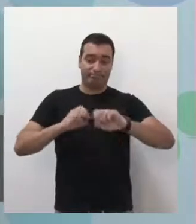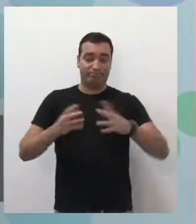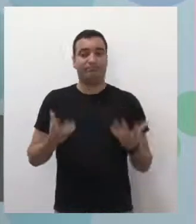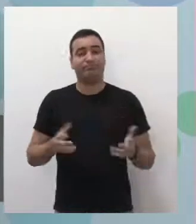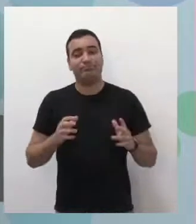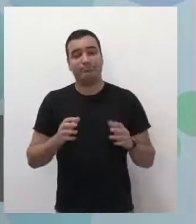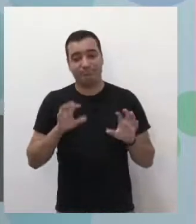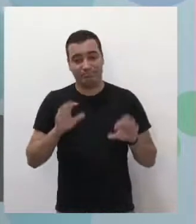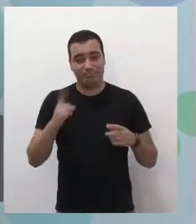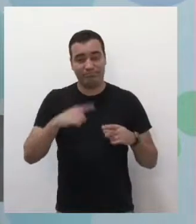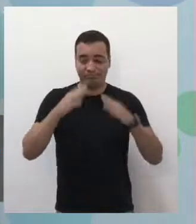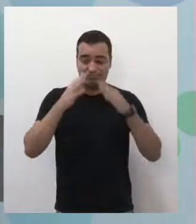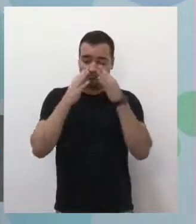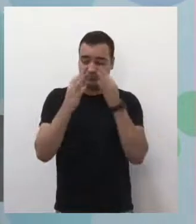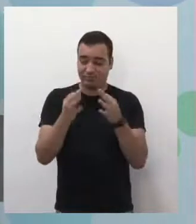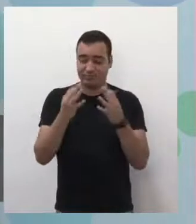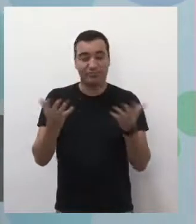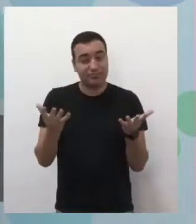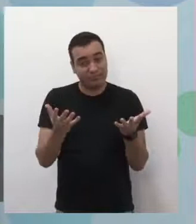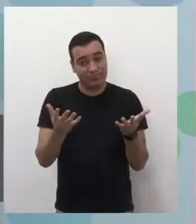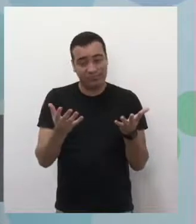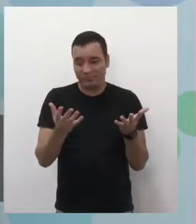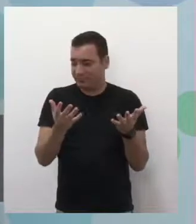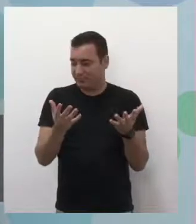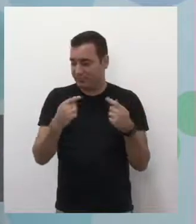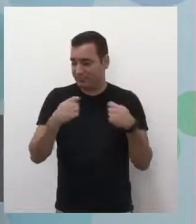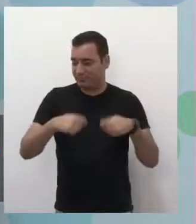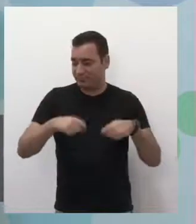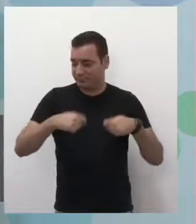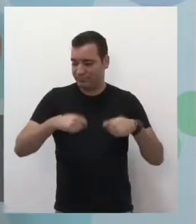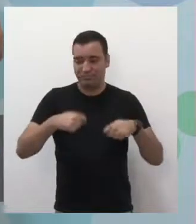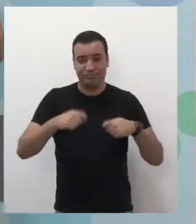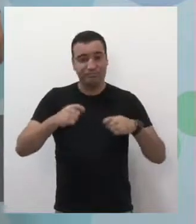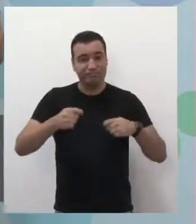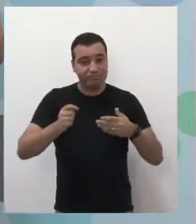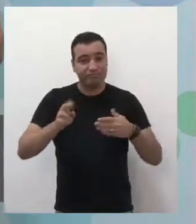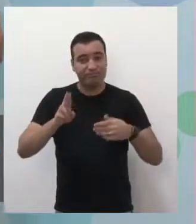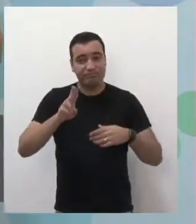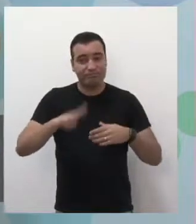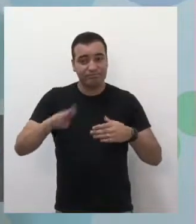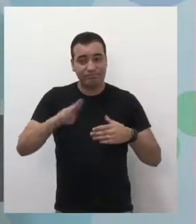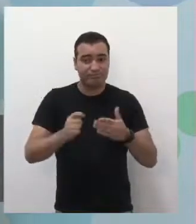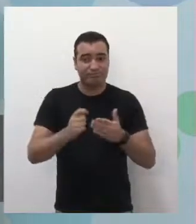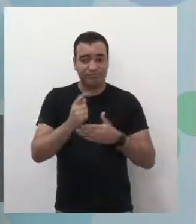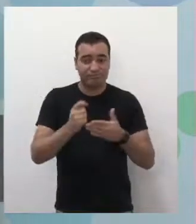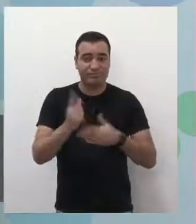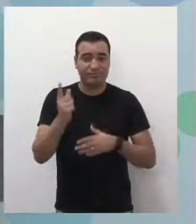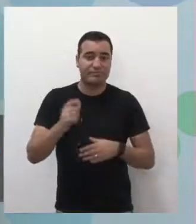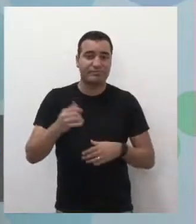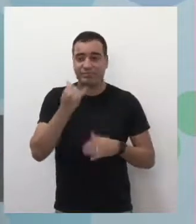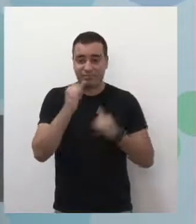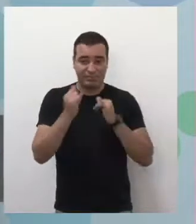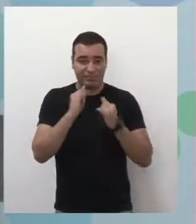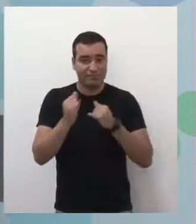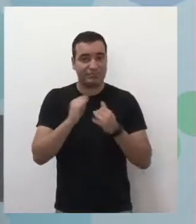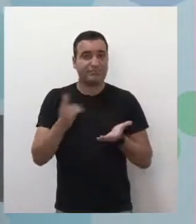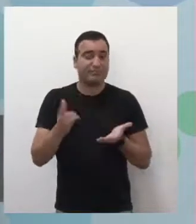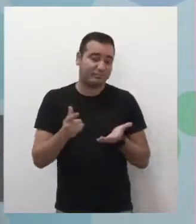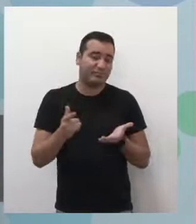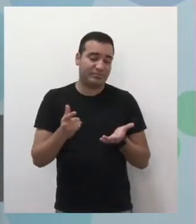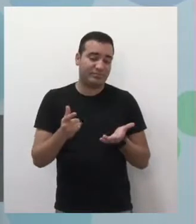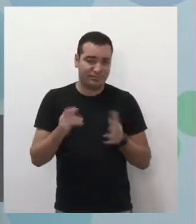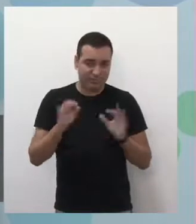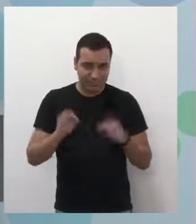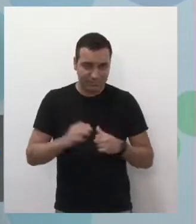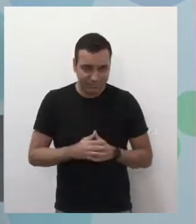tem que ficar atento. Aqui essa aula é para você ficar atento. Atento ao consumo de energia e à conta, porque isso vai custar. Tá